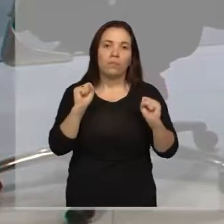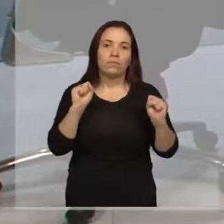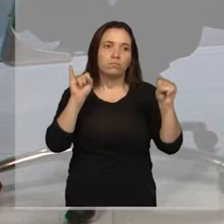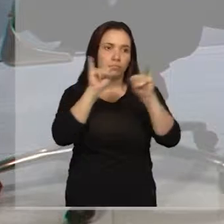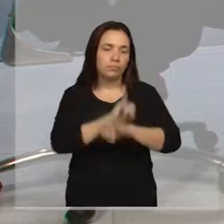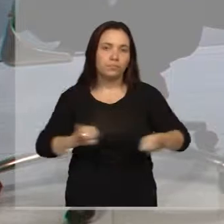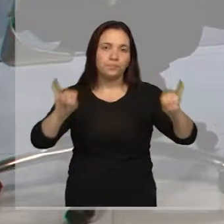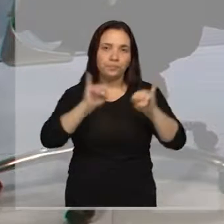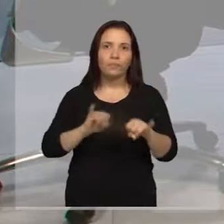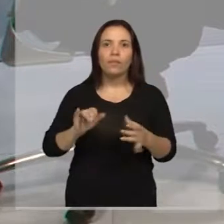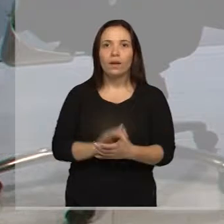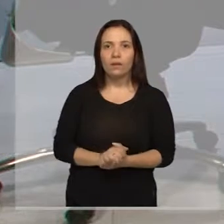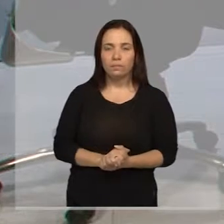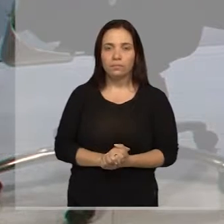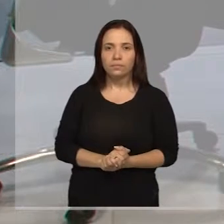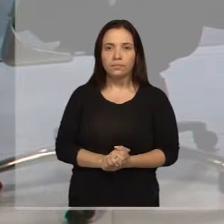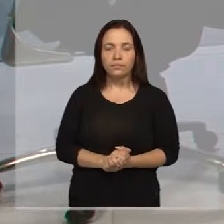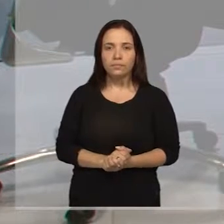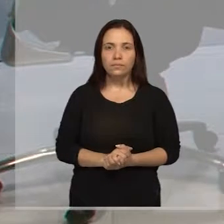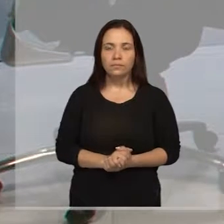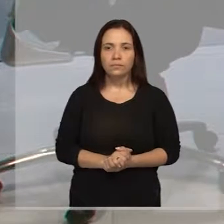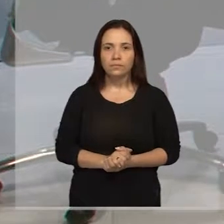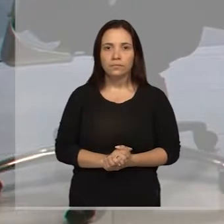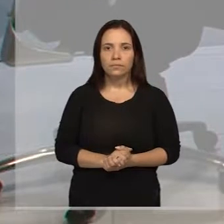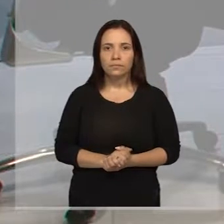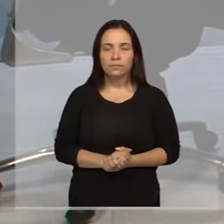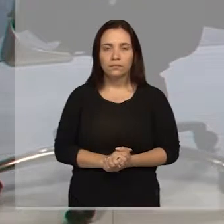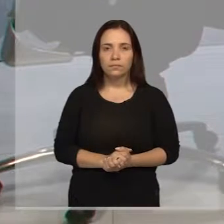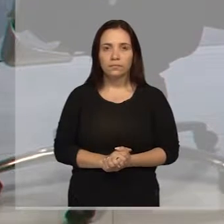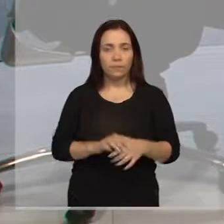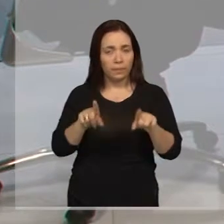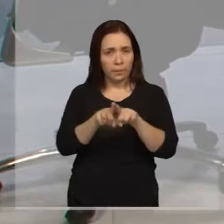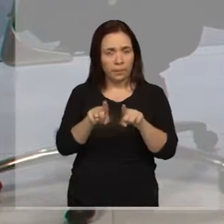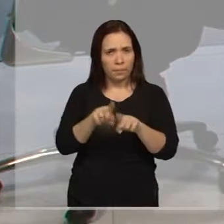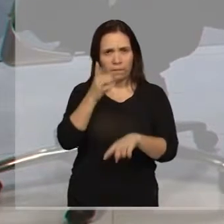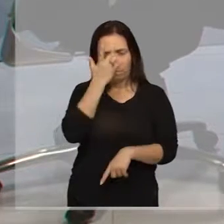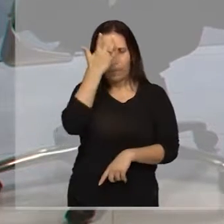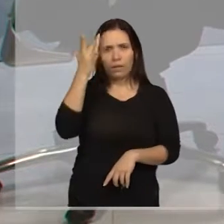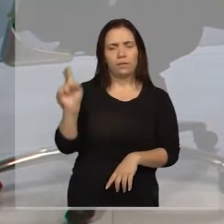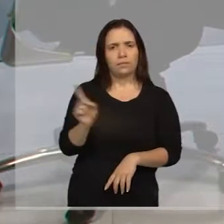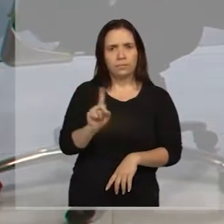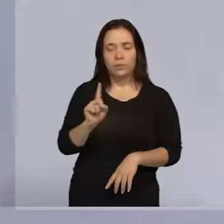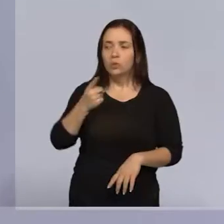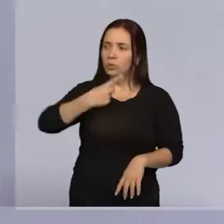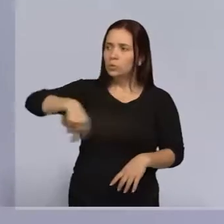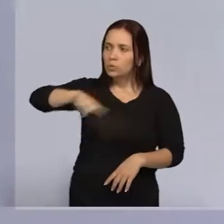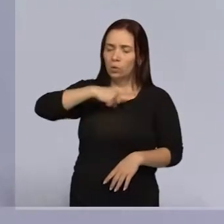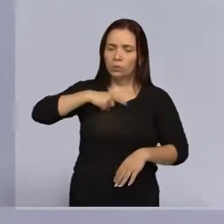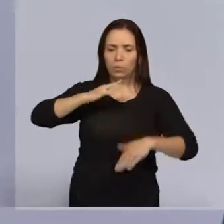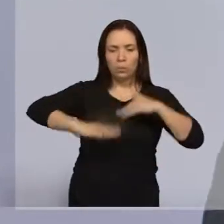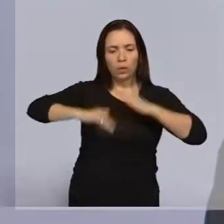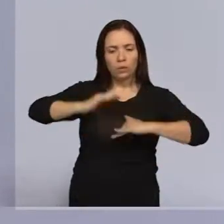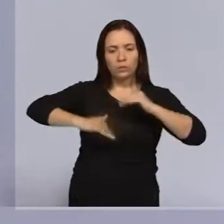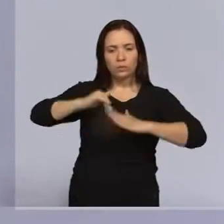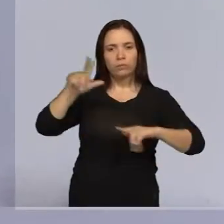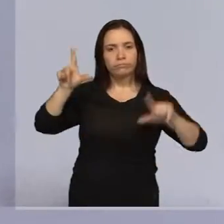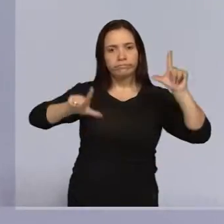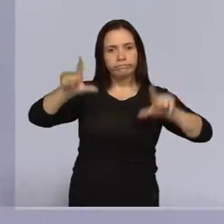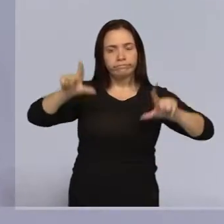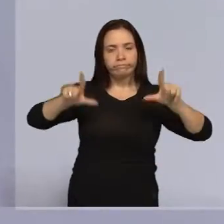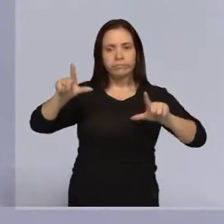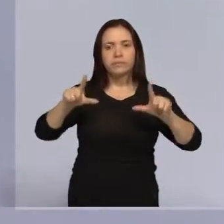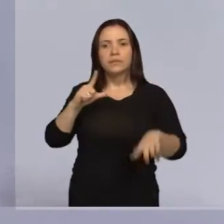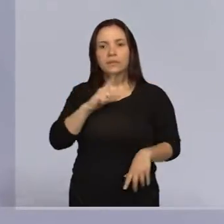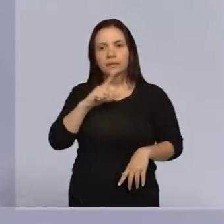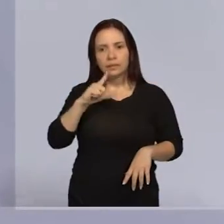sem esquecer, de que não é uma coisa fácil. Nós mesmos, profissionais, os jornalistas, nós lidamos